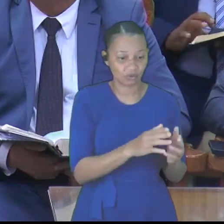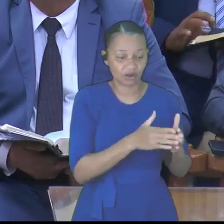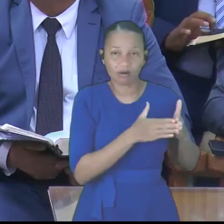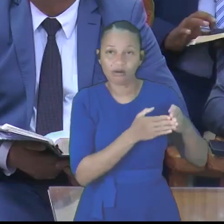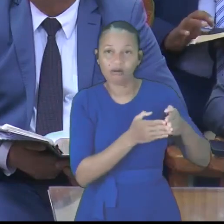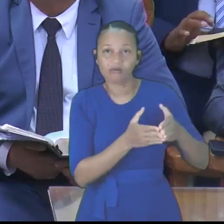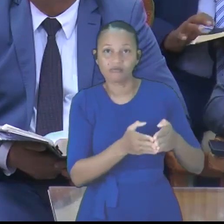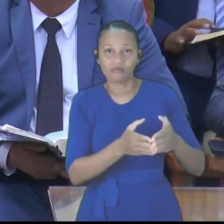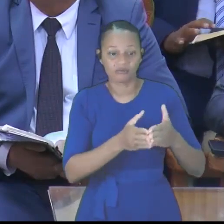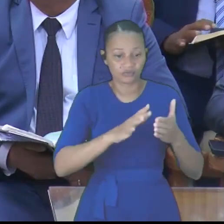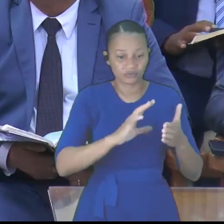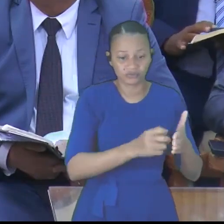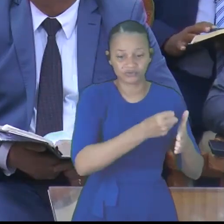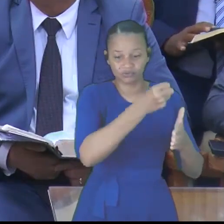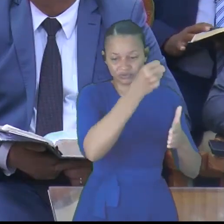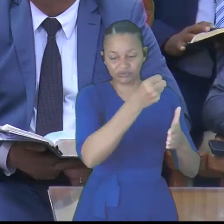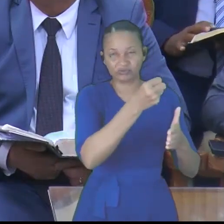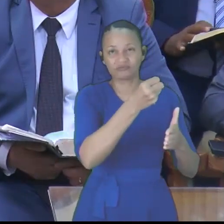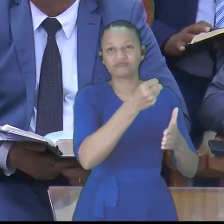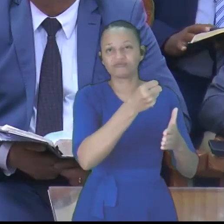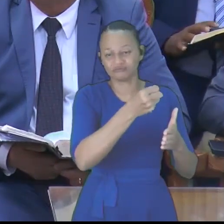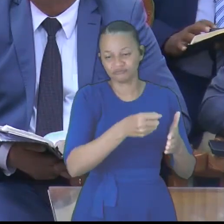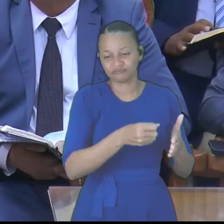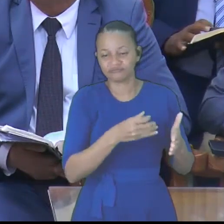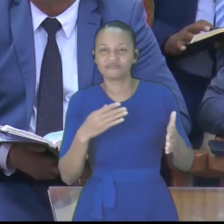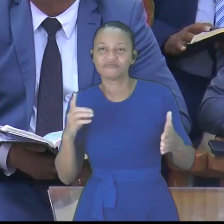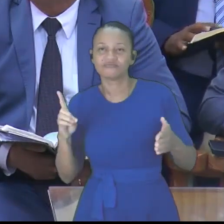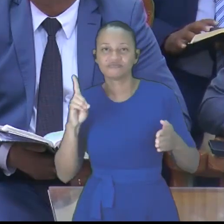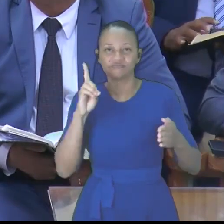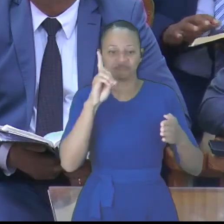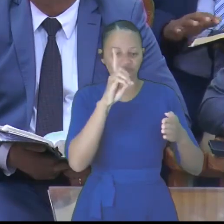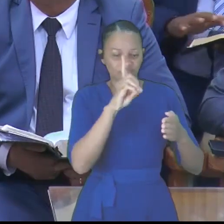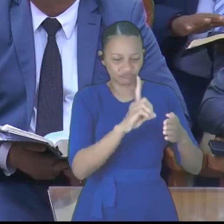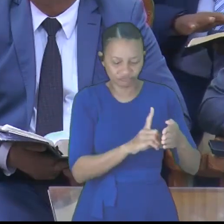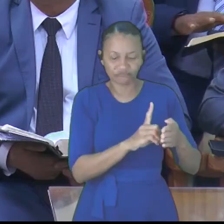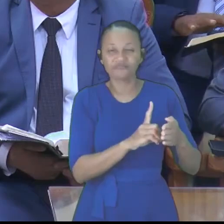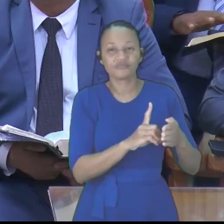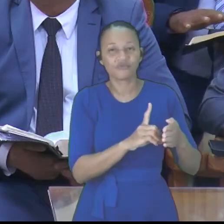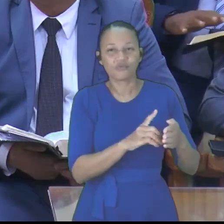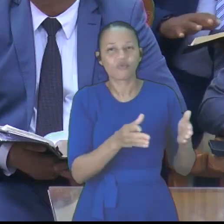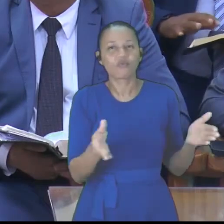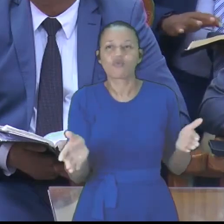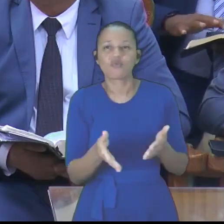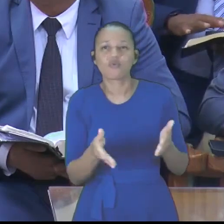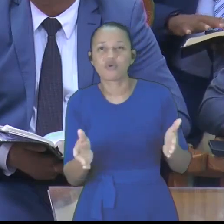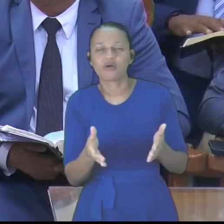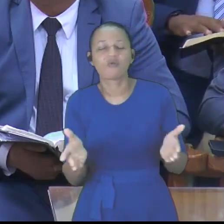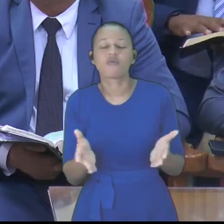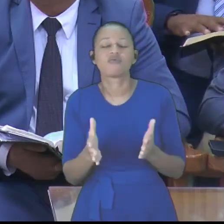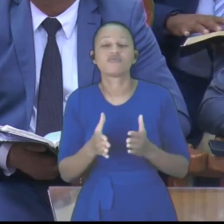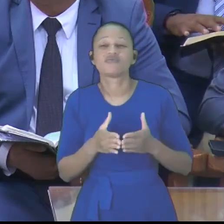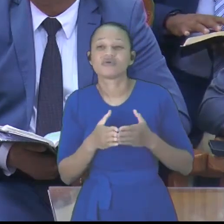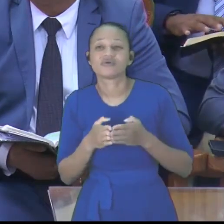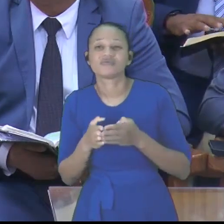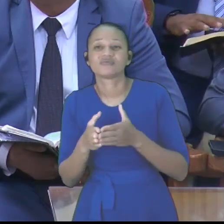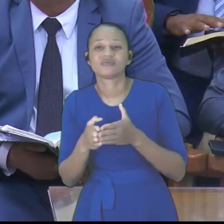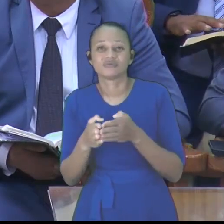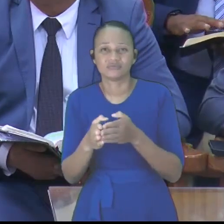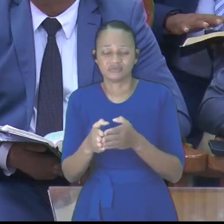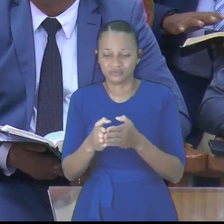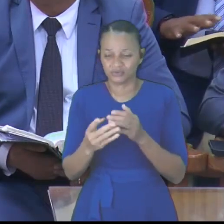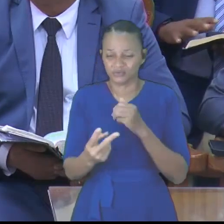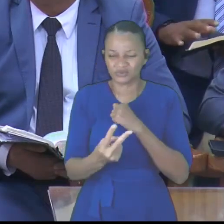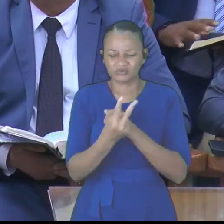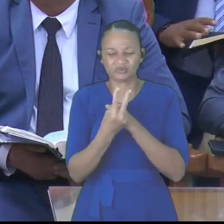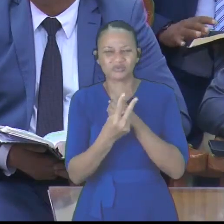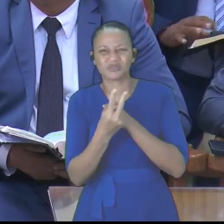arca salvou o povo do dilúvio, quem entrou na arca foi salvo. E hoje, quem é a nossa arca? Quem é que nos livra